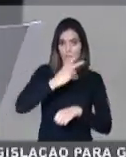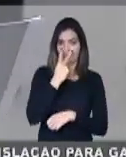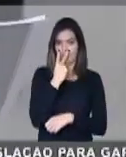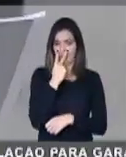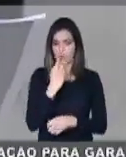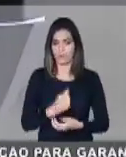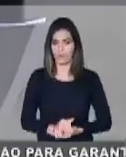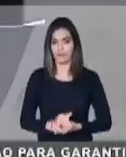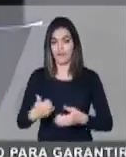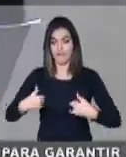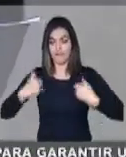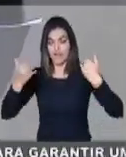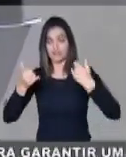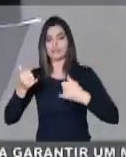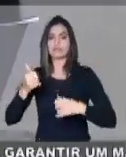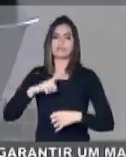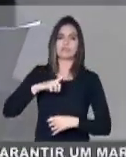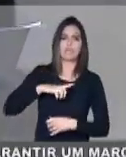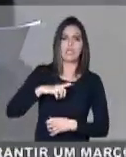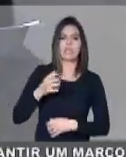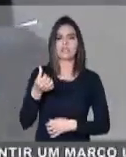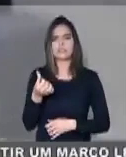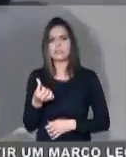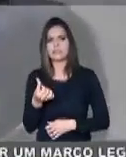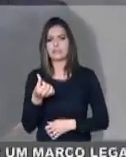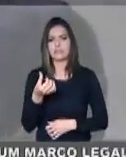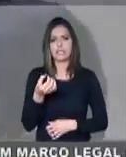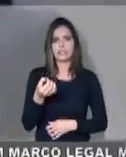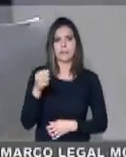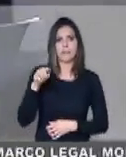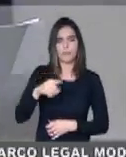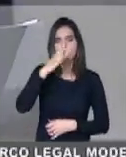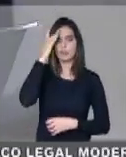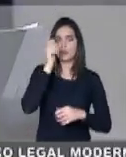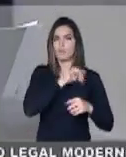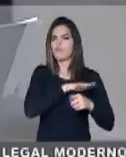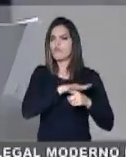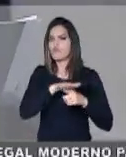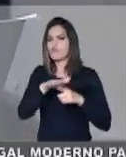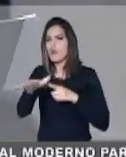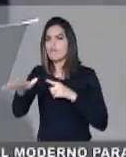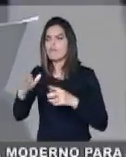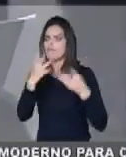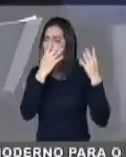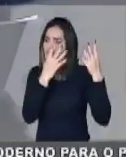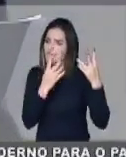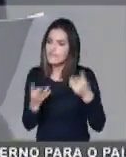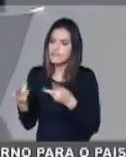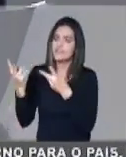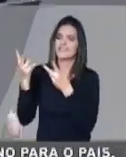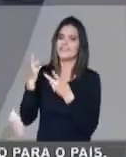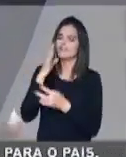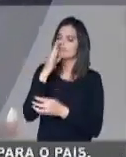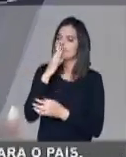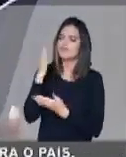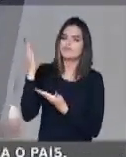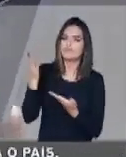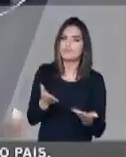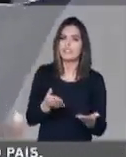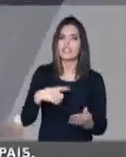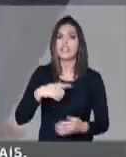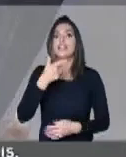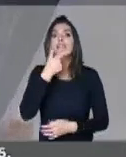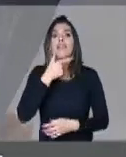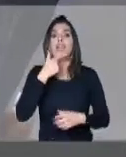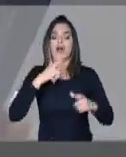Essa festa conta com, em média, com 60 mil pessoas e os destaques para o grande